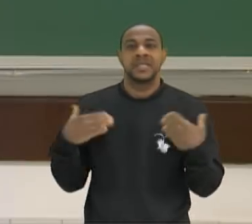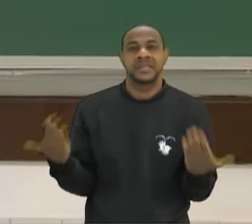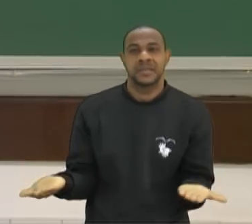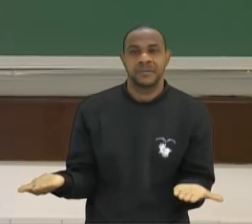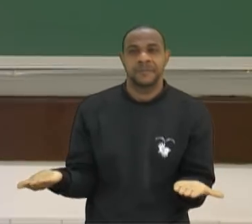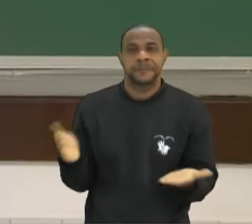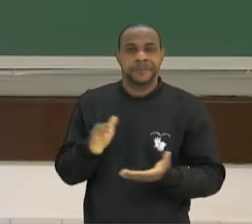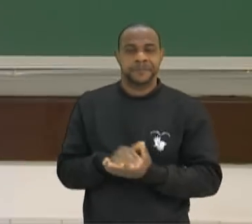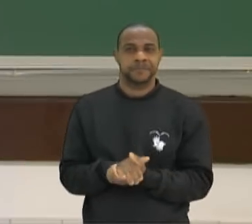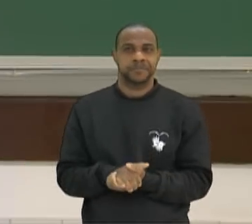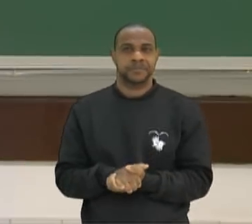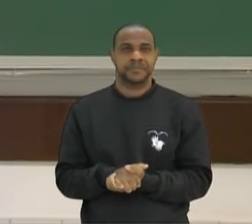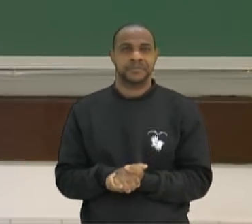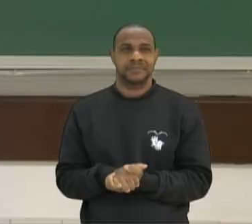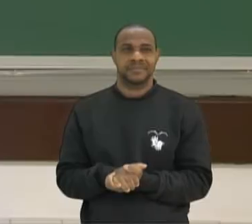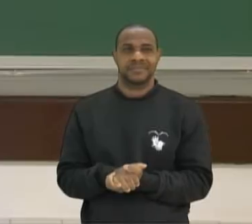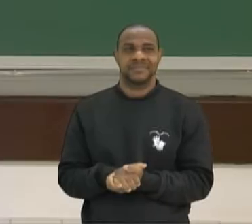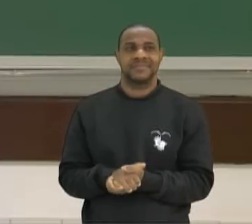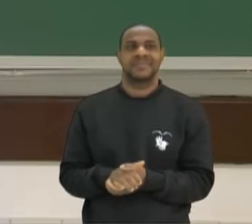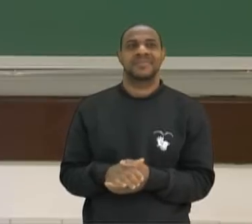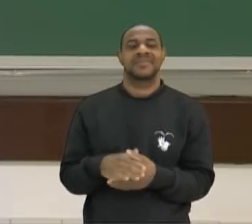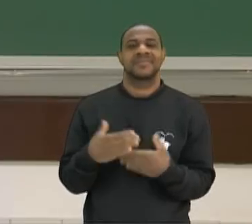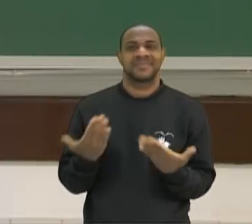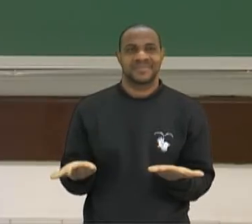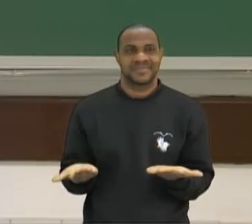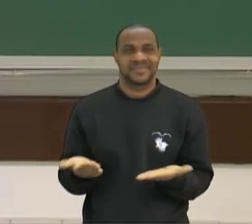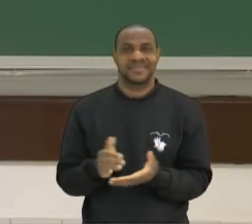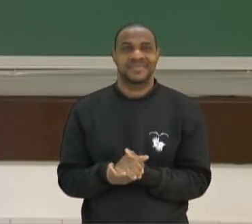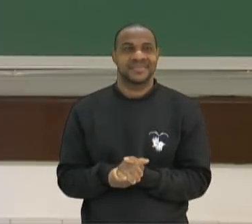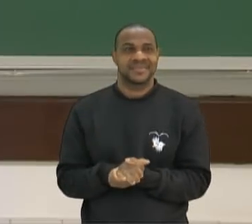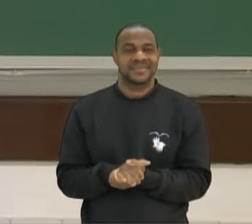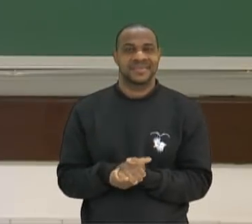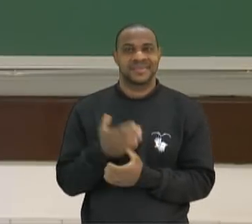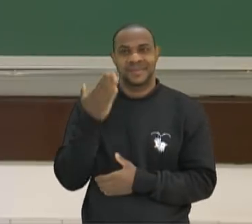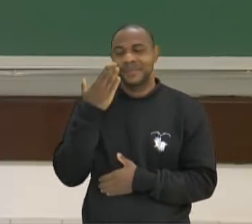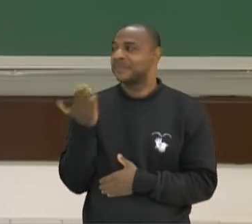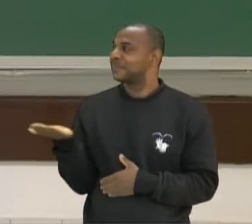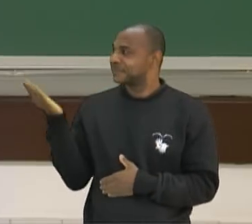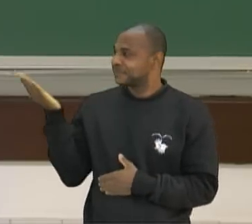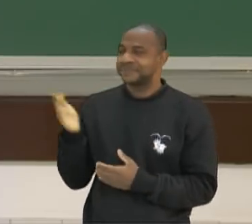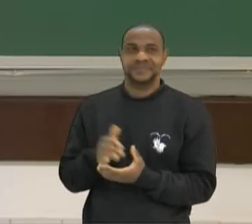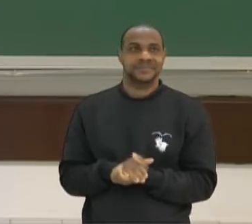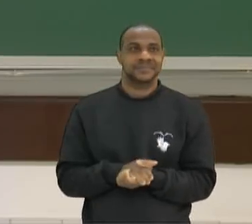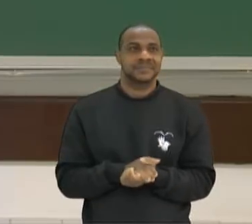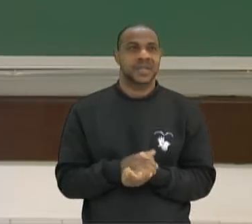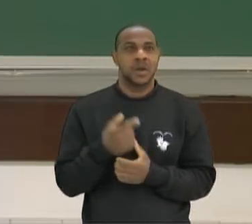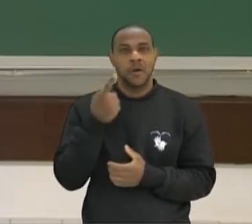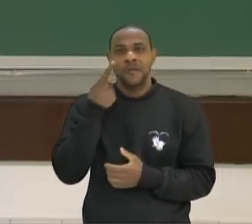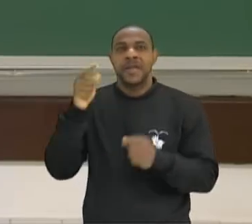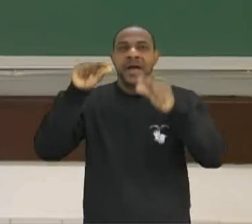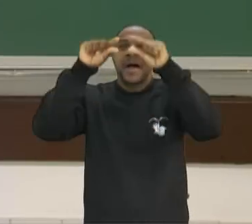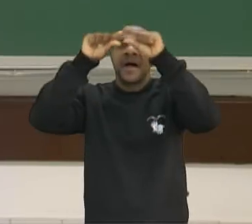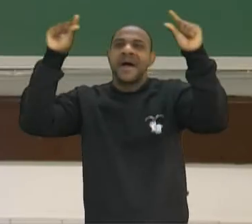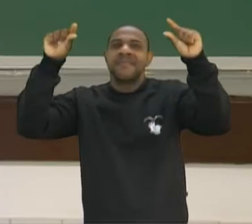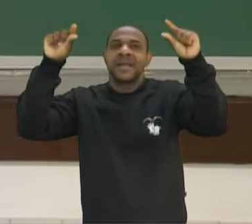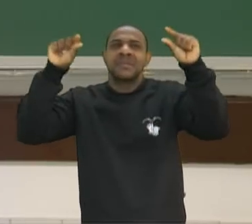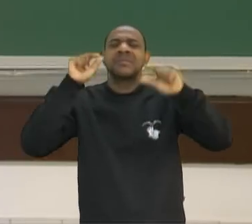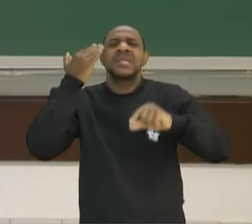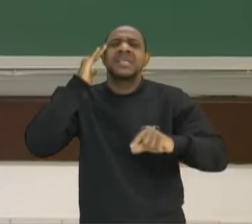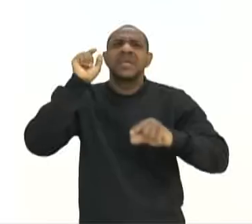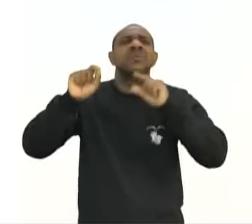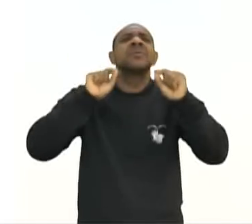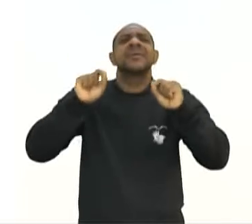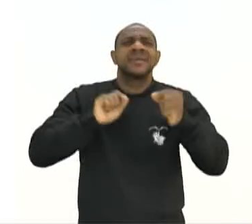Então, galerinha, was it easy? Yes, teacher! Vamos ver então. Observando a frase, o que dá para entender?